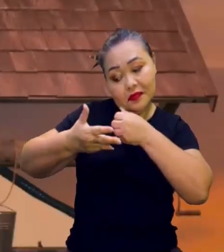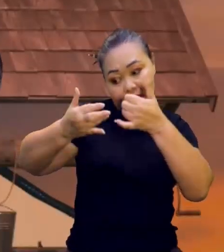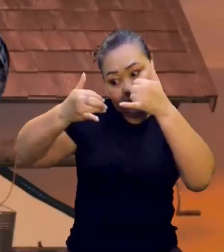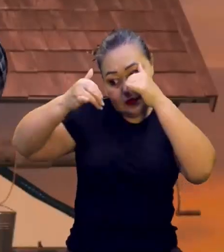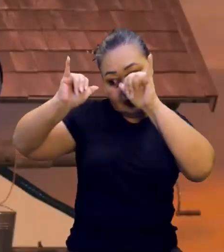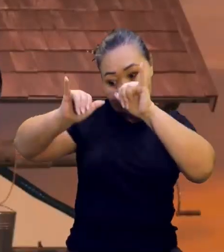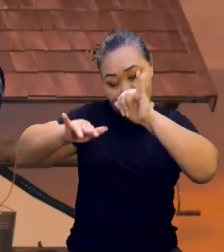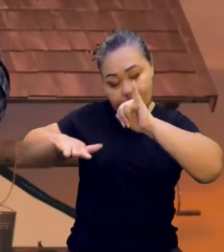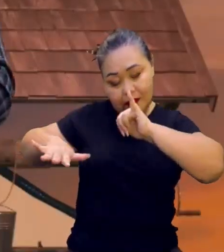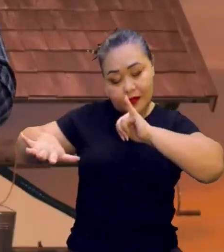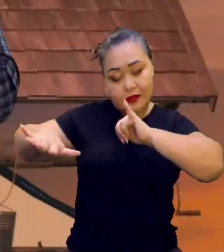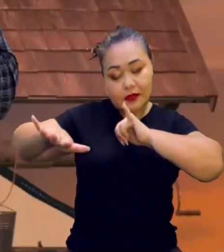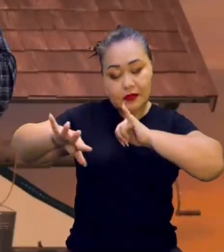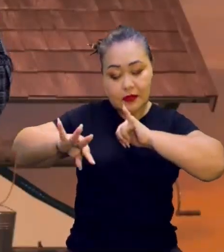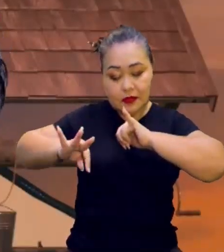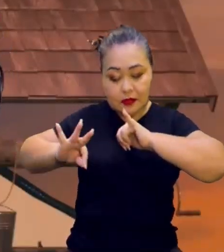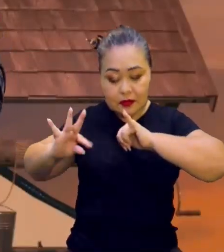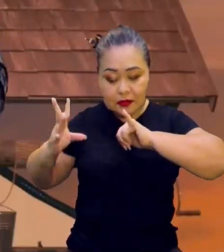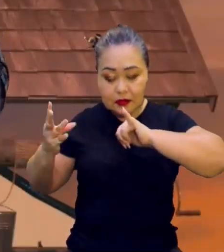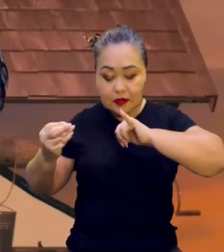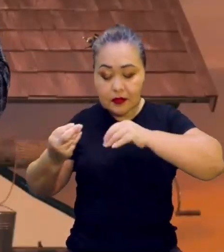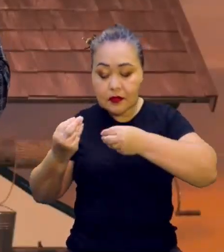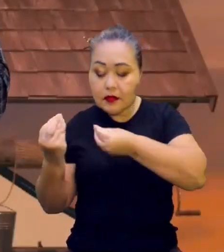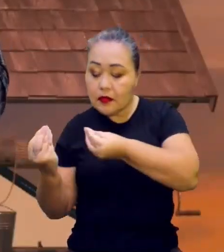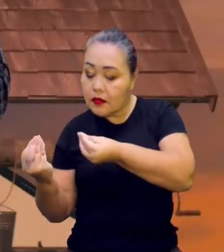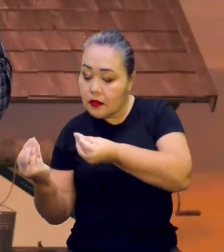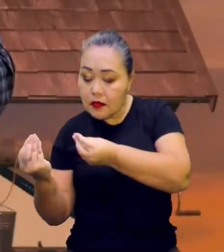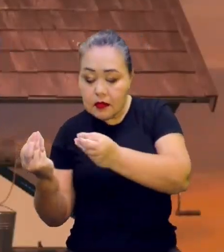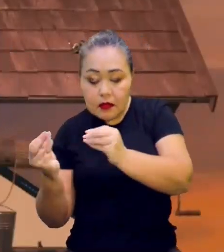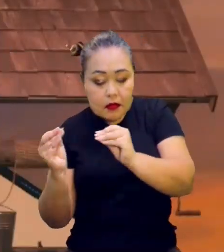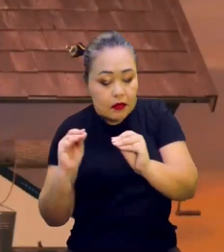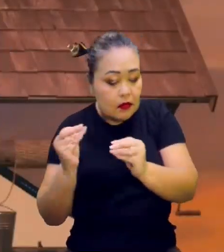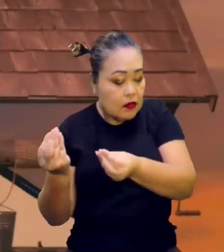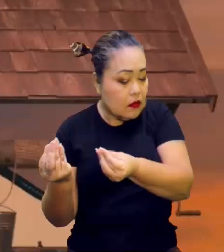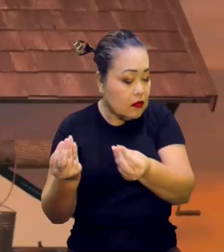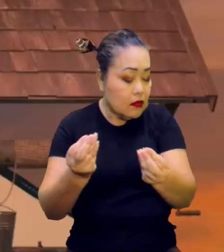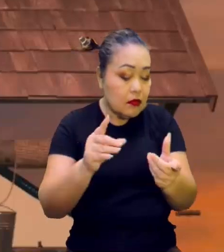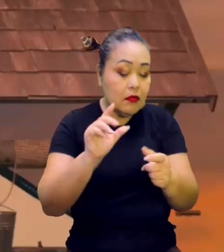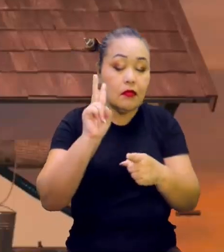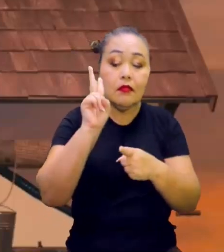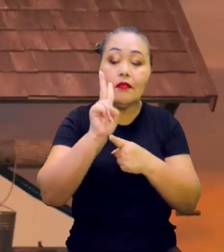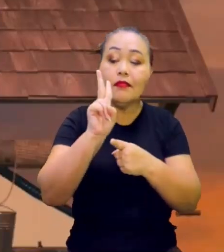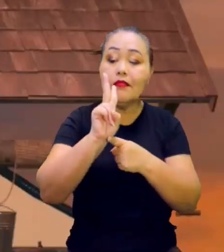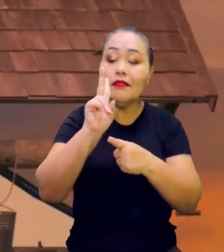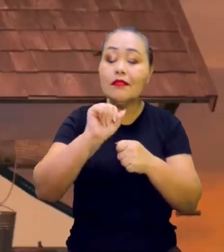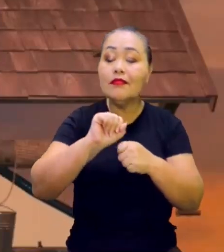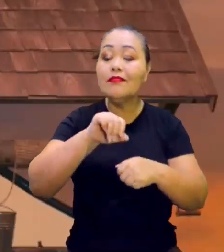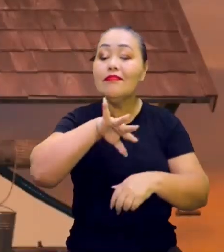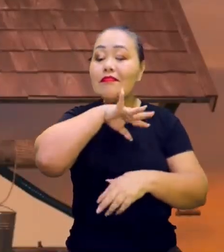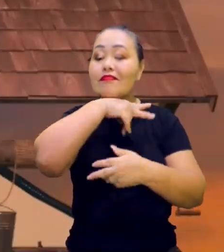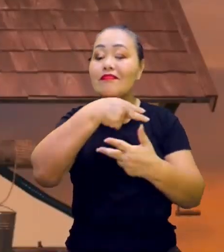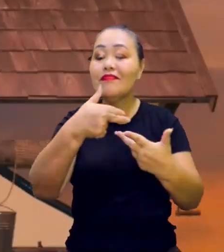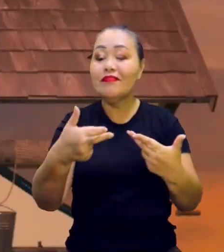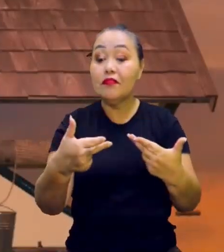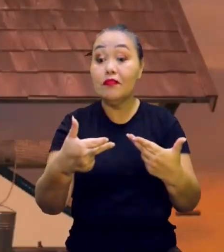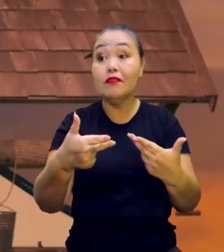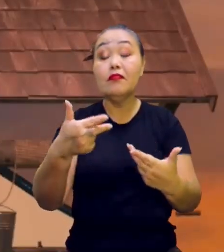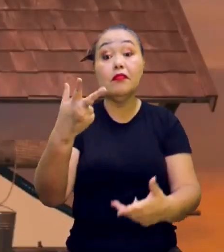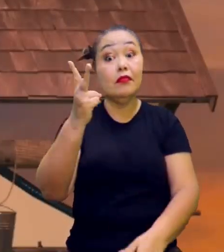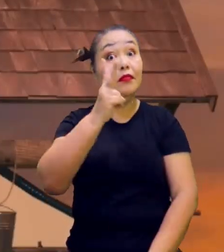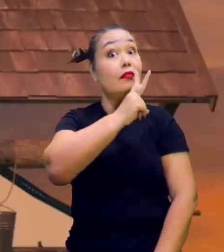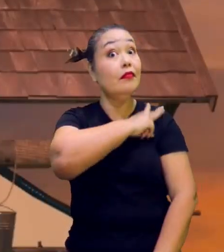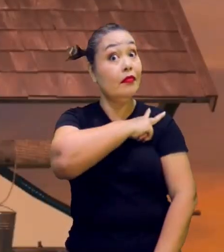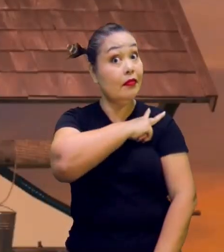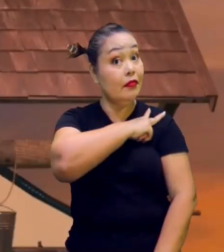pecuária. Todos os manejos que a gente realiza lá na criação dos nossos animais. No segundo